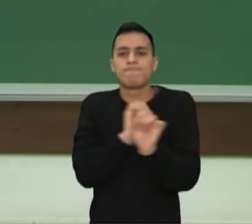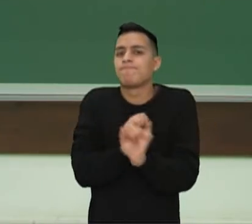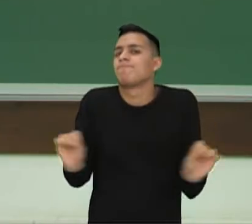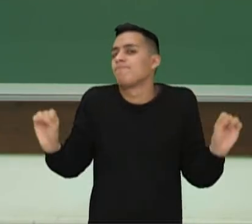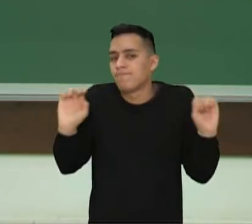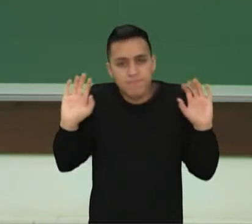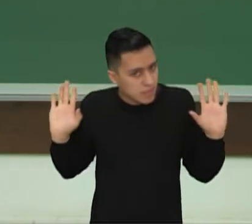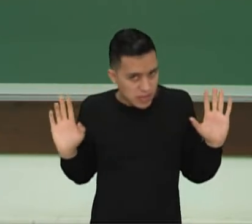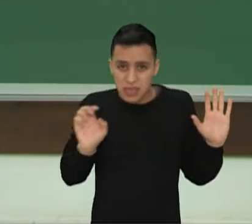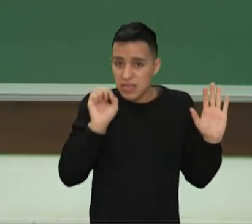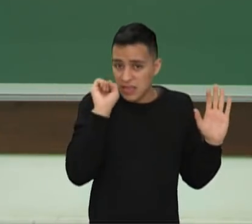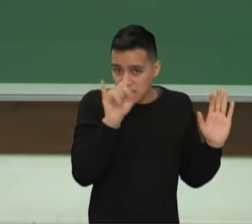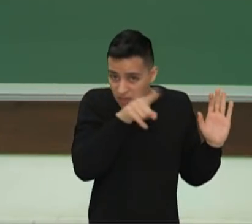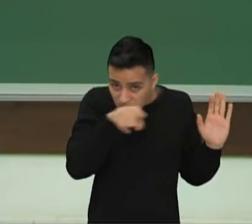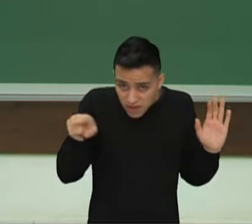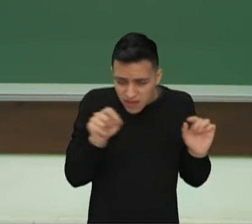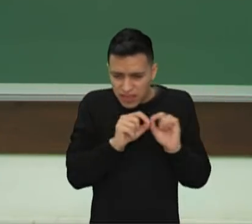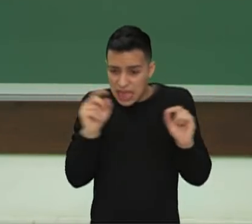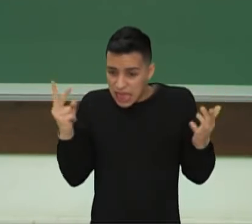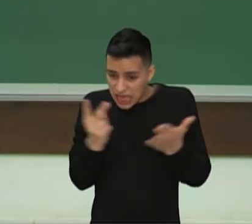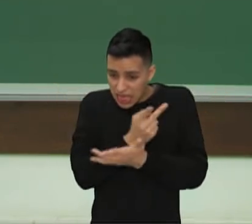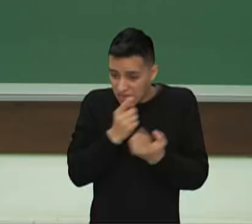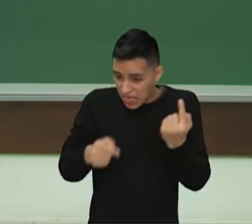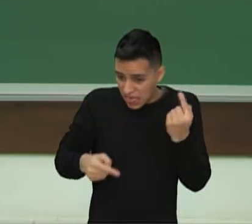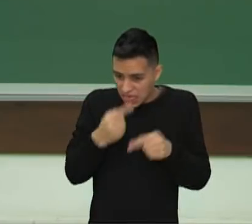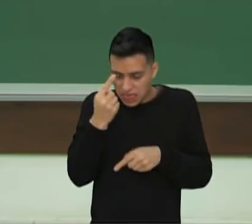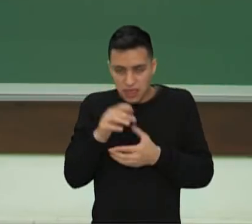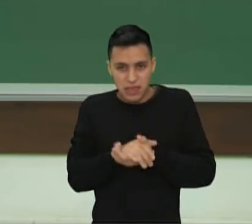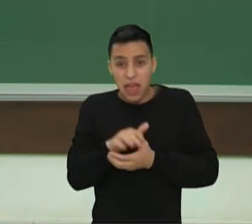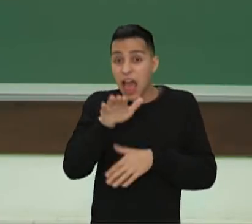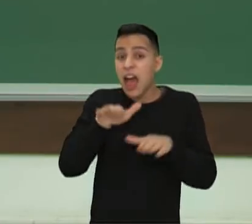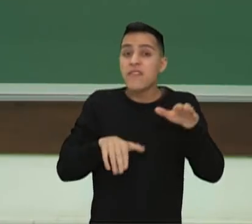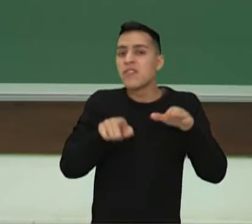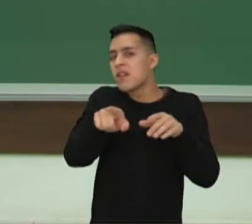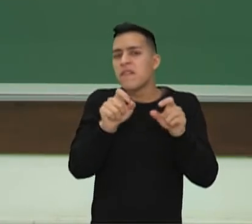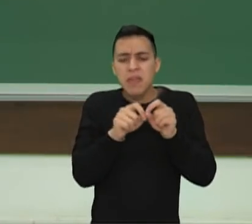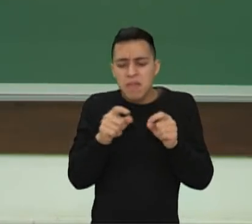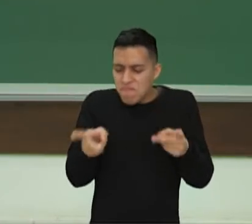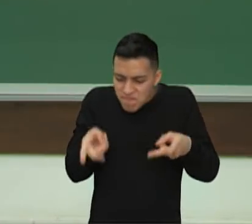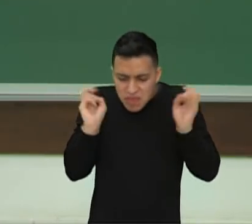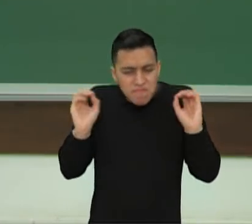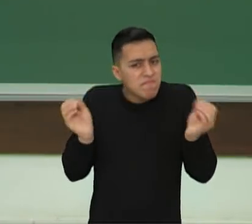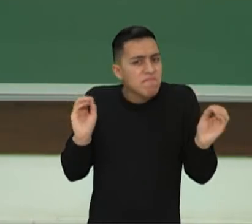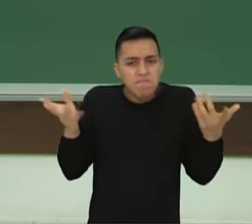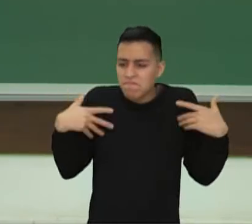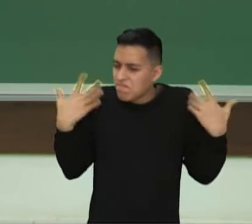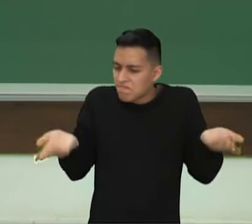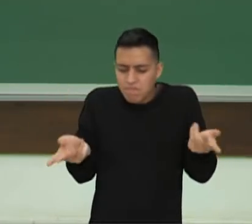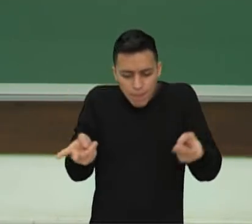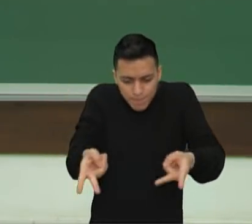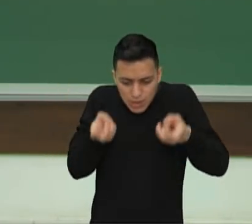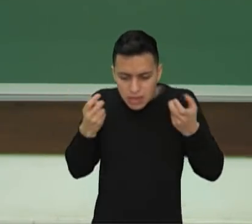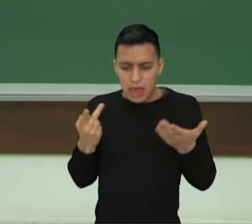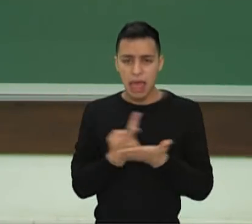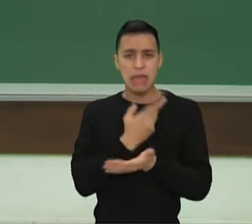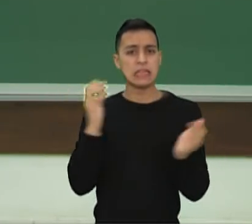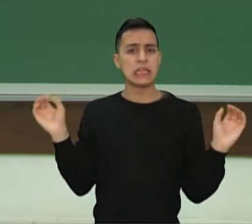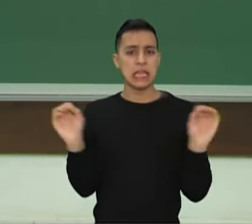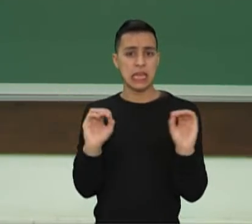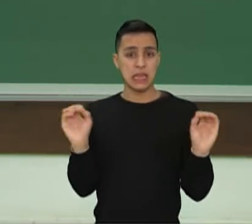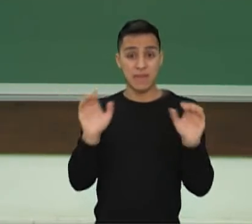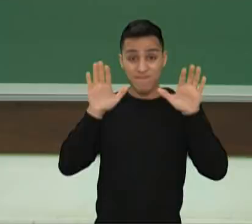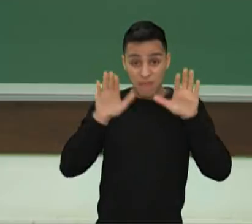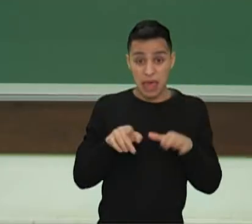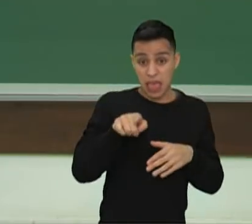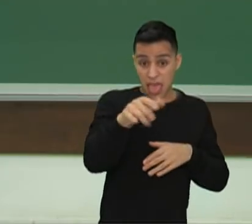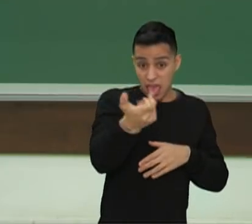pode. Se você fez uma jogada irregular, às vezes você fez uma jogada sem perceber ou não viu que está errado, mas o